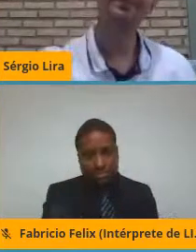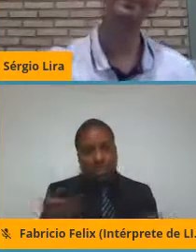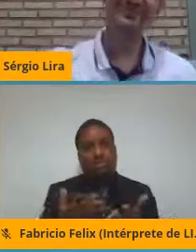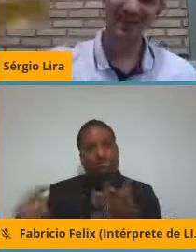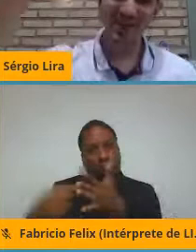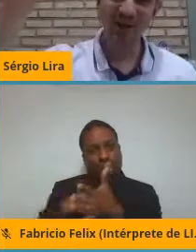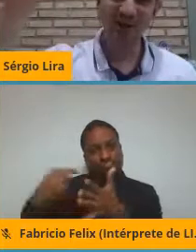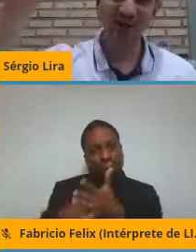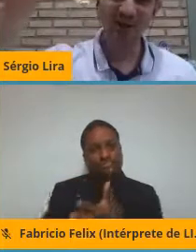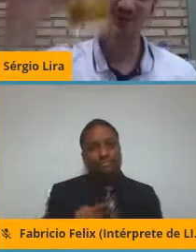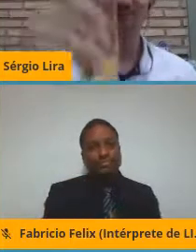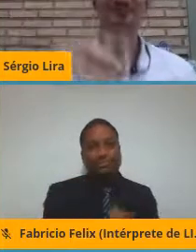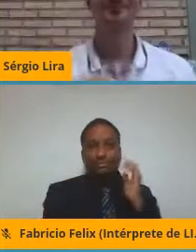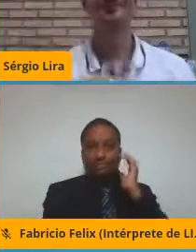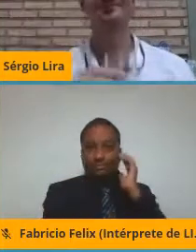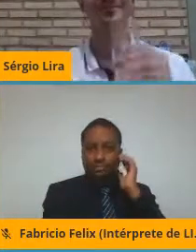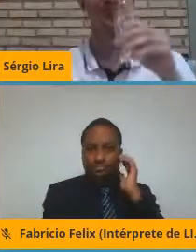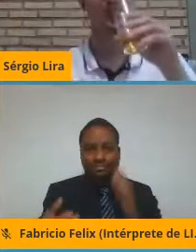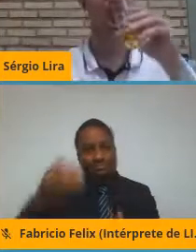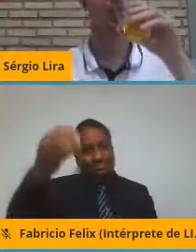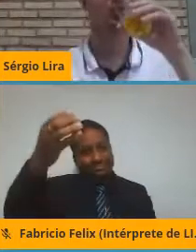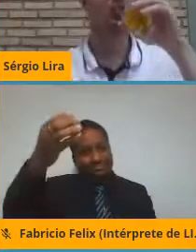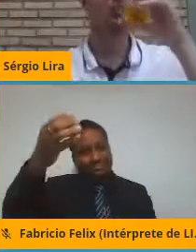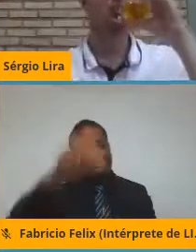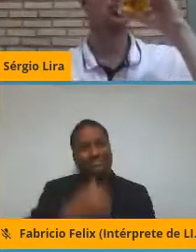perguntas. Saúde a todos.